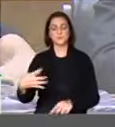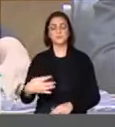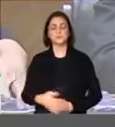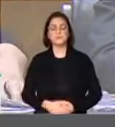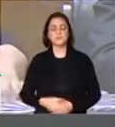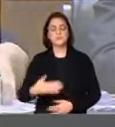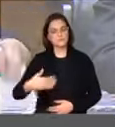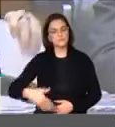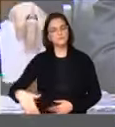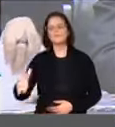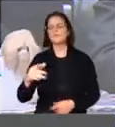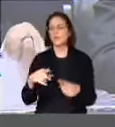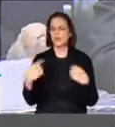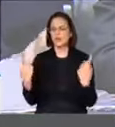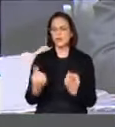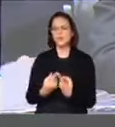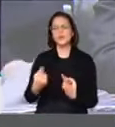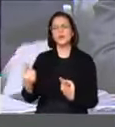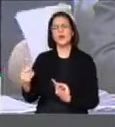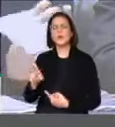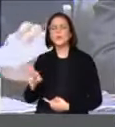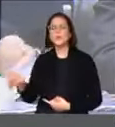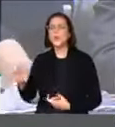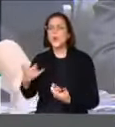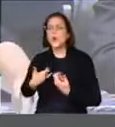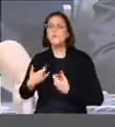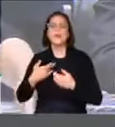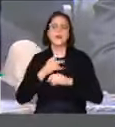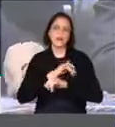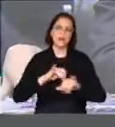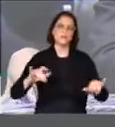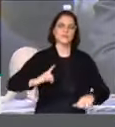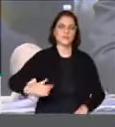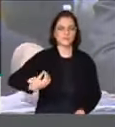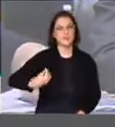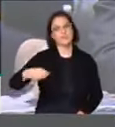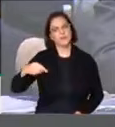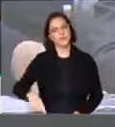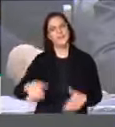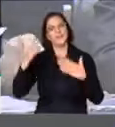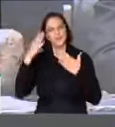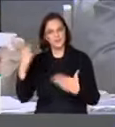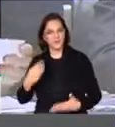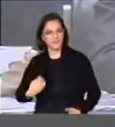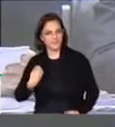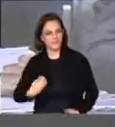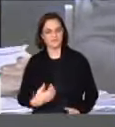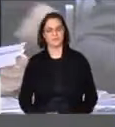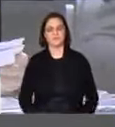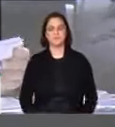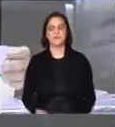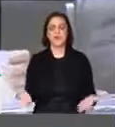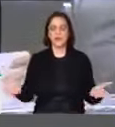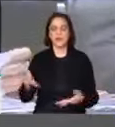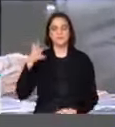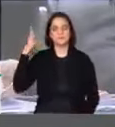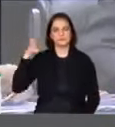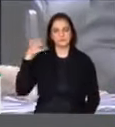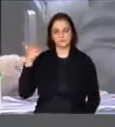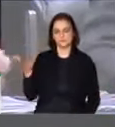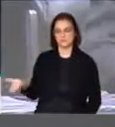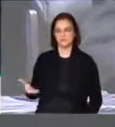sessão iremos anunciando e agradecendo as outras presenças. Com a palavra, doutora Débora